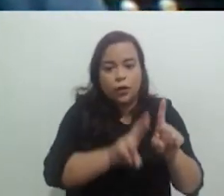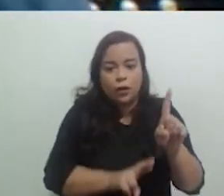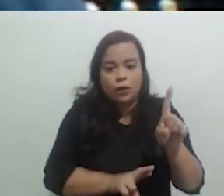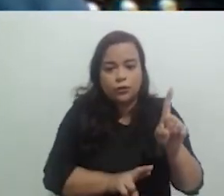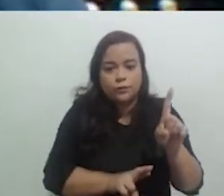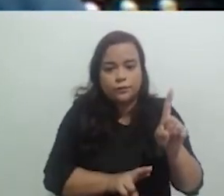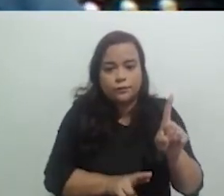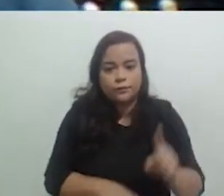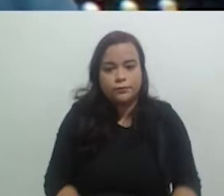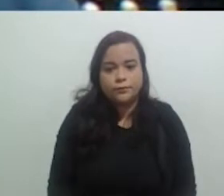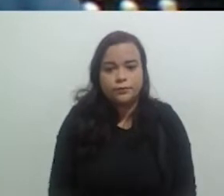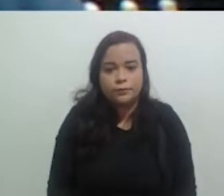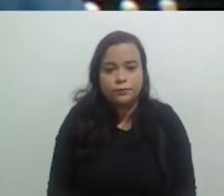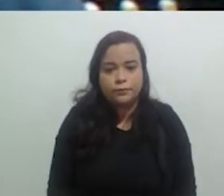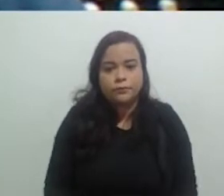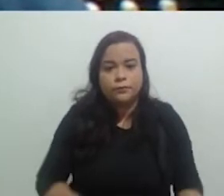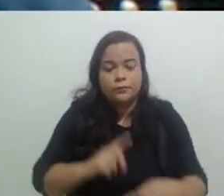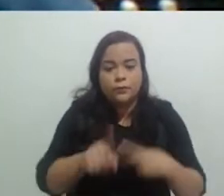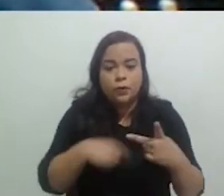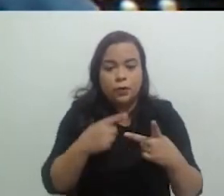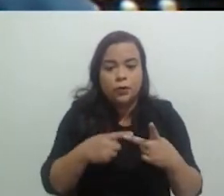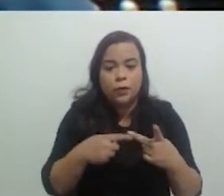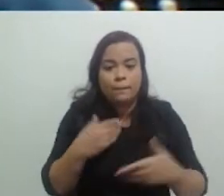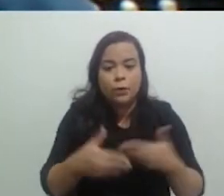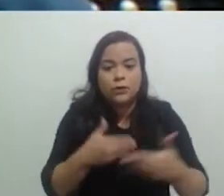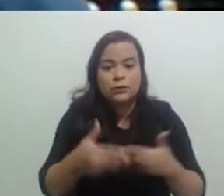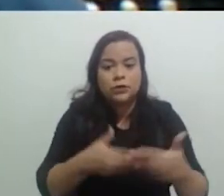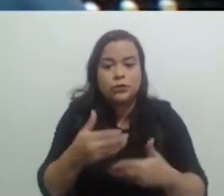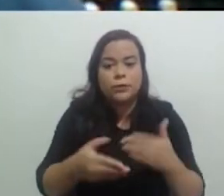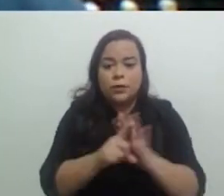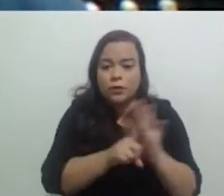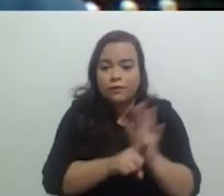Próximo, procedimento investigatório criminal